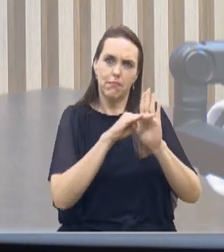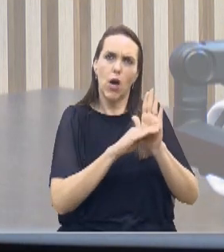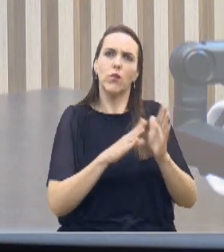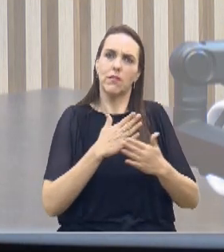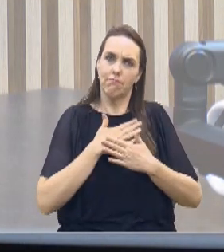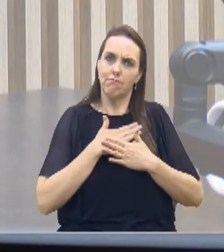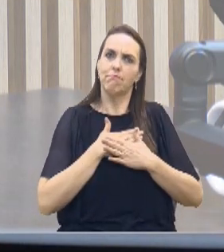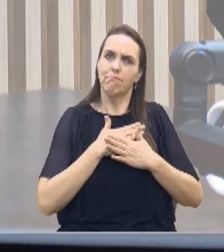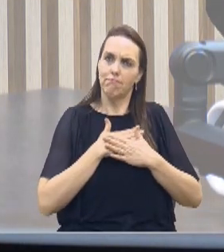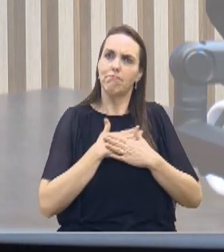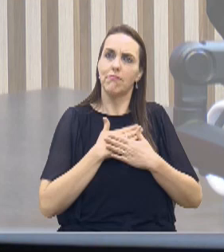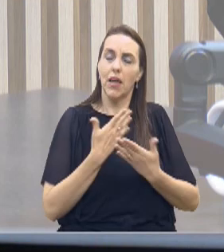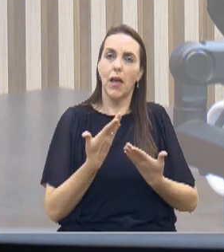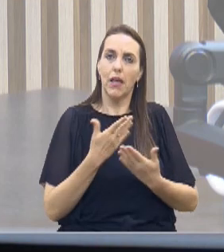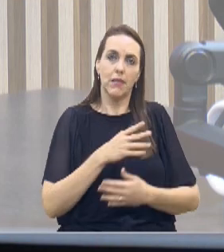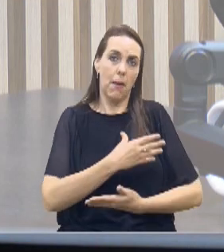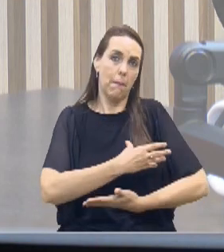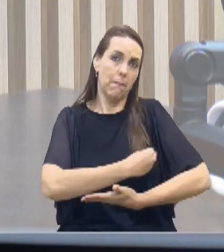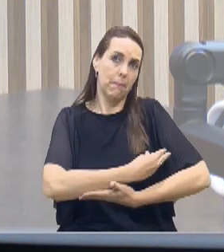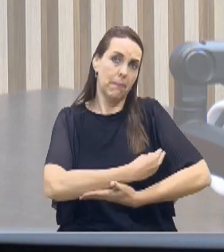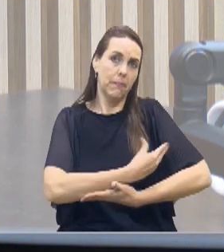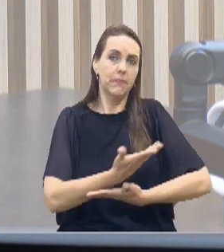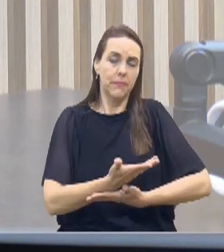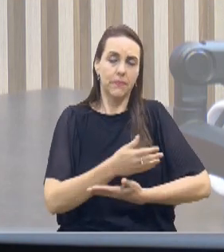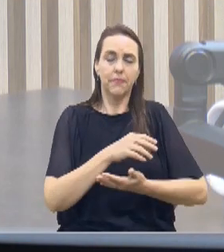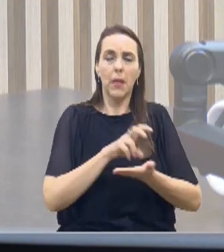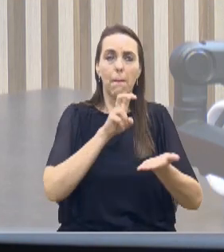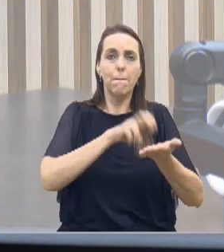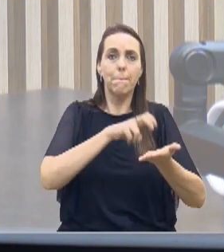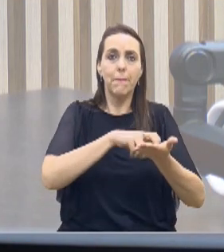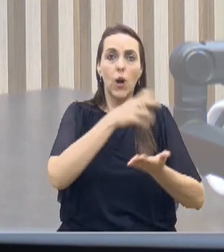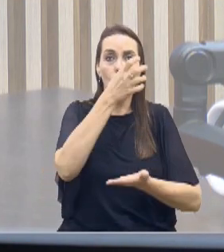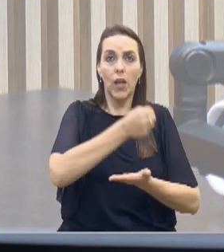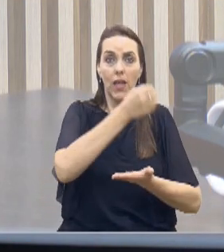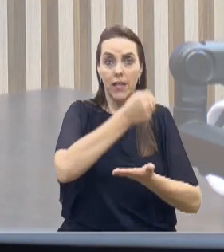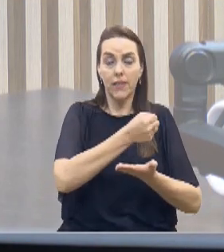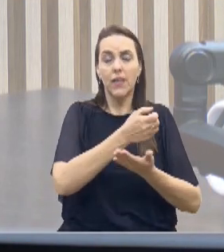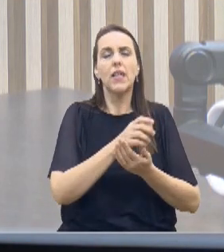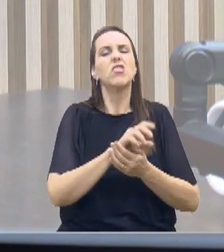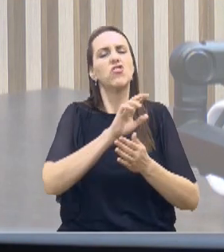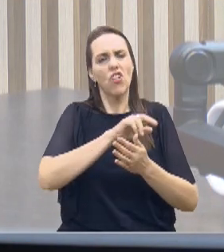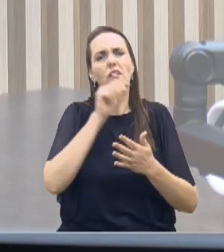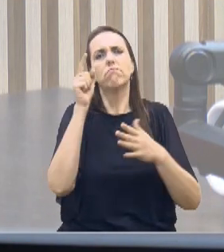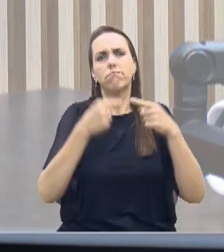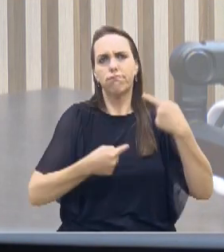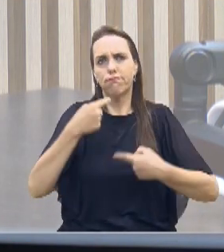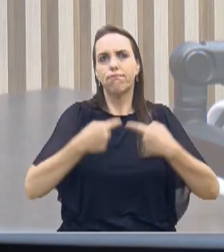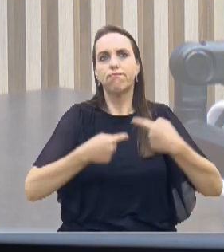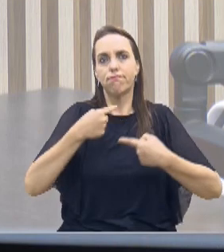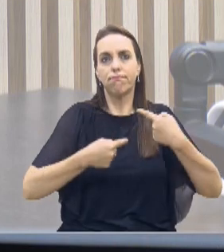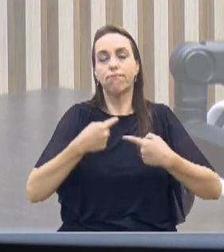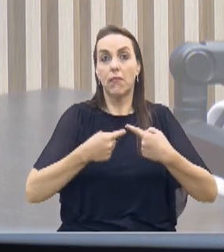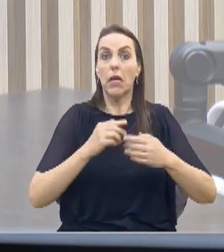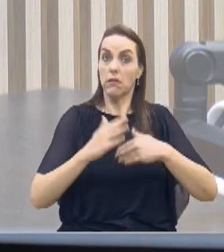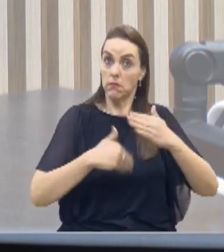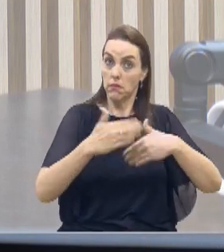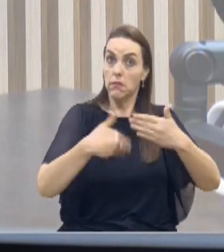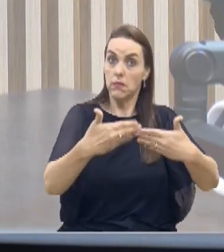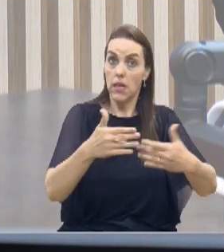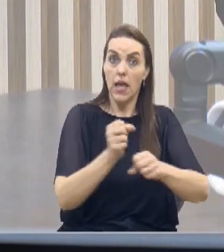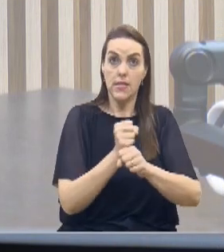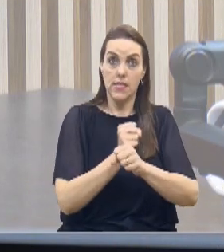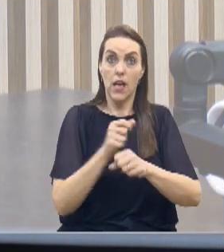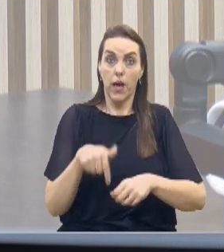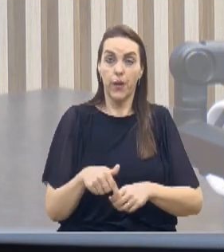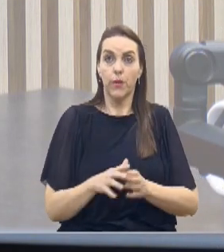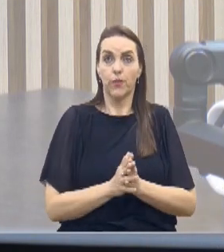anteriores à vereança, como o banco de leite materno, por exemplo, né? Que é uma pauta em que a gente veio discutindo e que teve passos importantes ao longo desse ano,